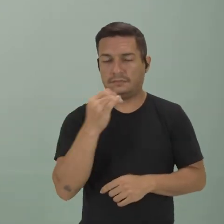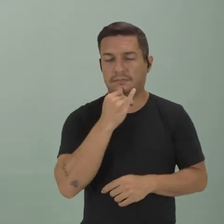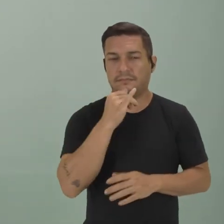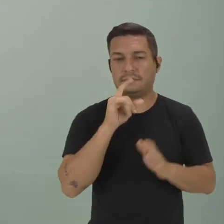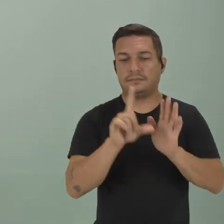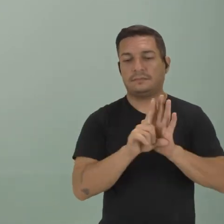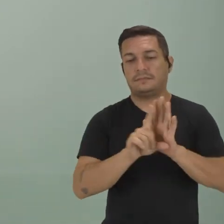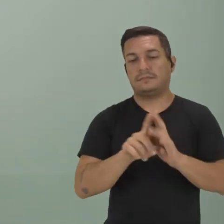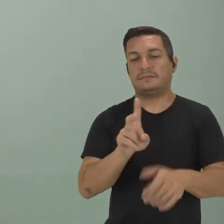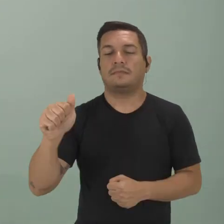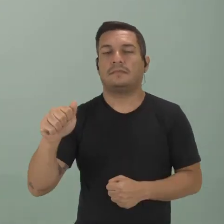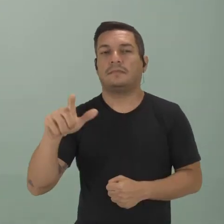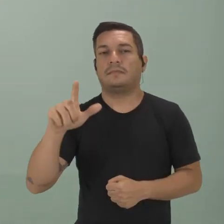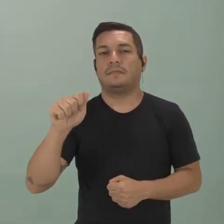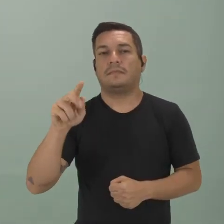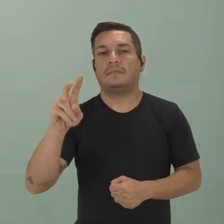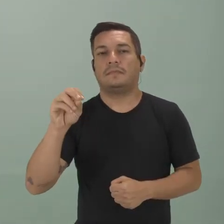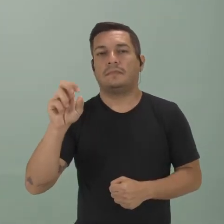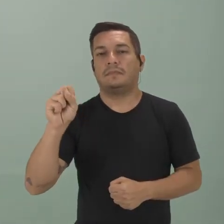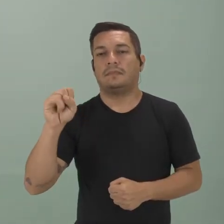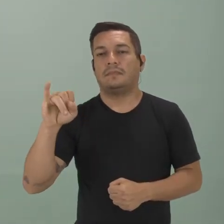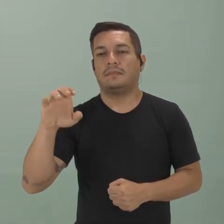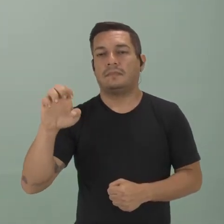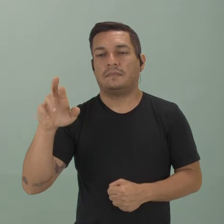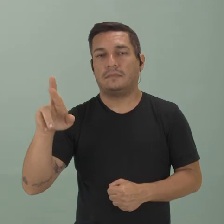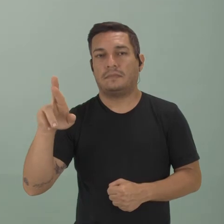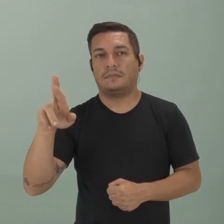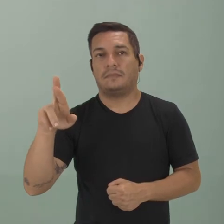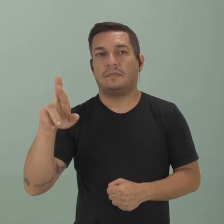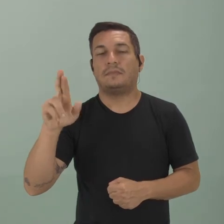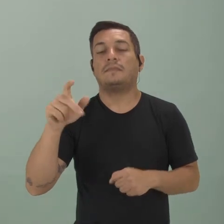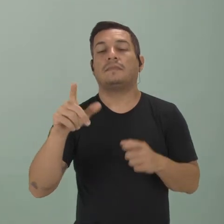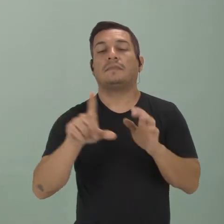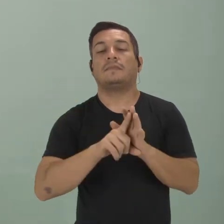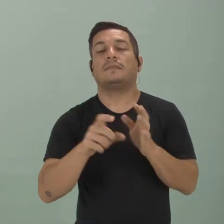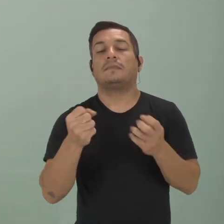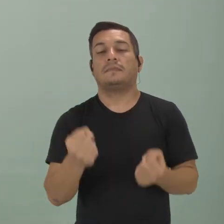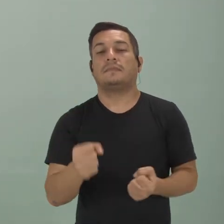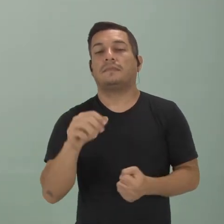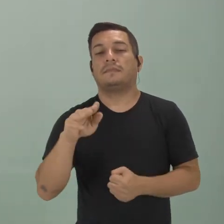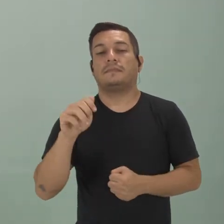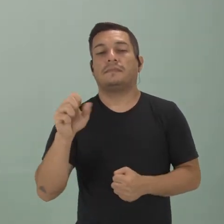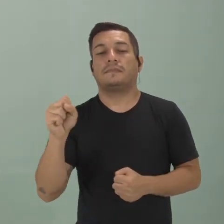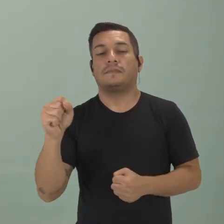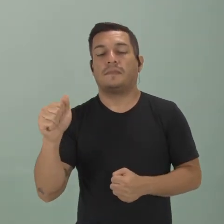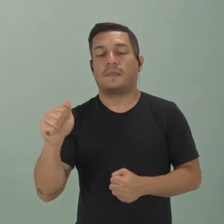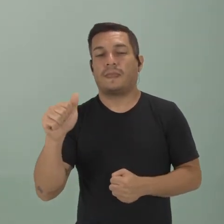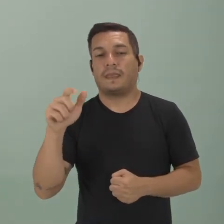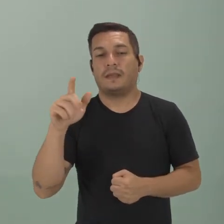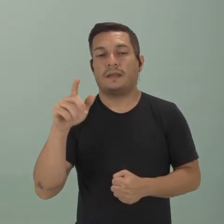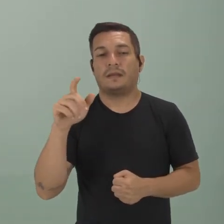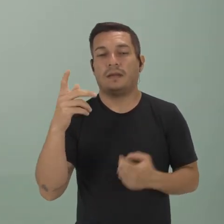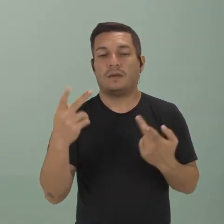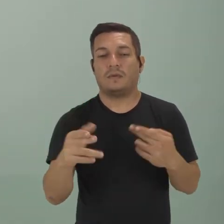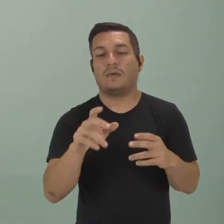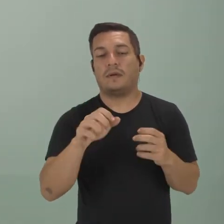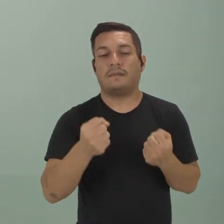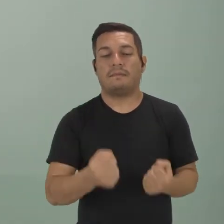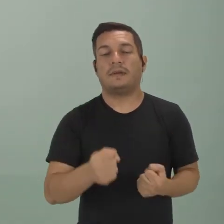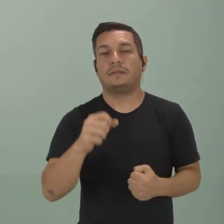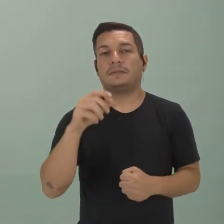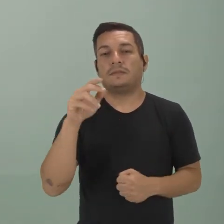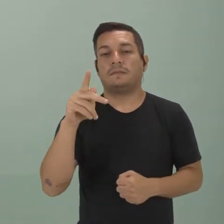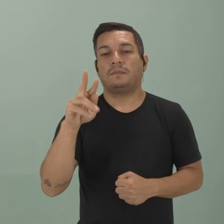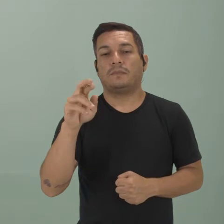fato. Por exemplo, a lei de conservação de massas de Lavoisier. Né? O que é a lei de conservação de massa de Lavoisier? A massa do reagente, ela tem que